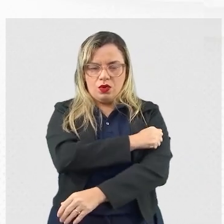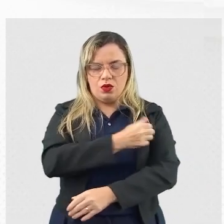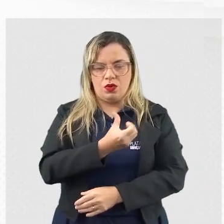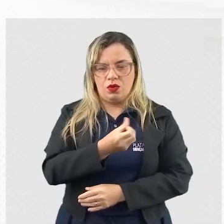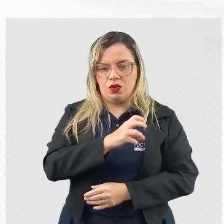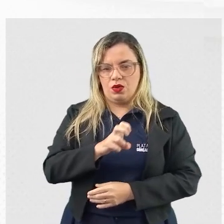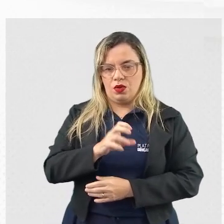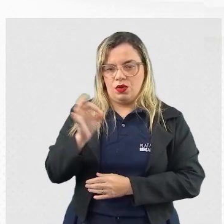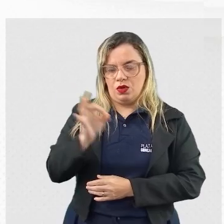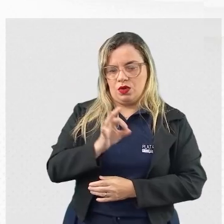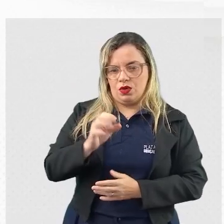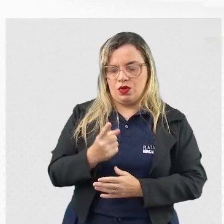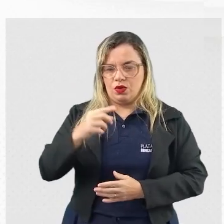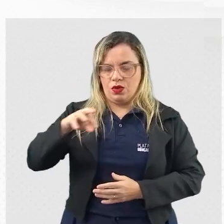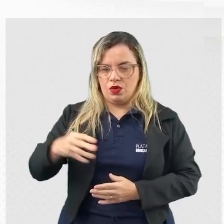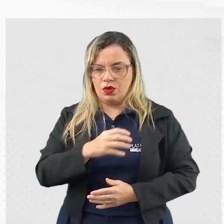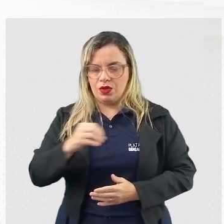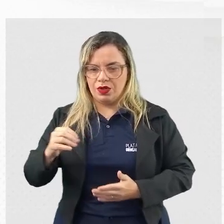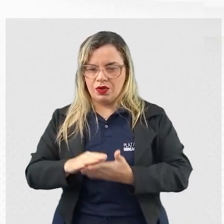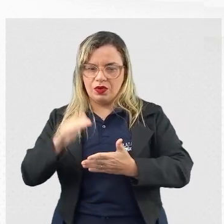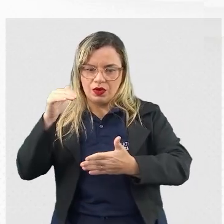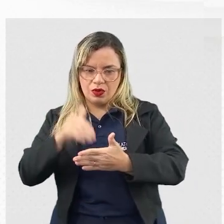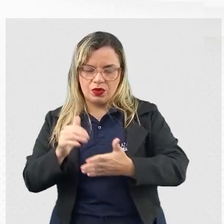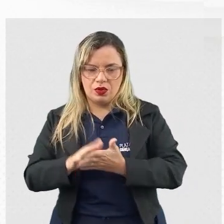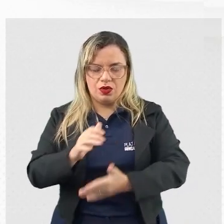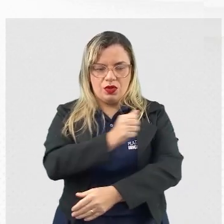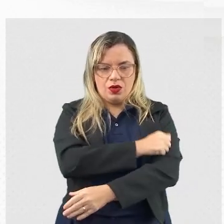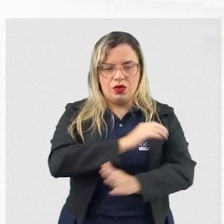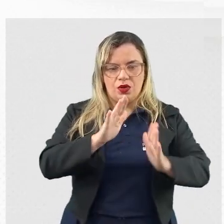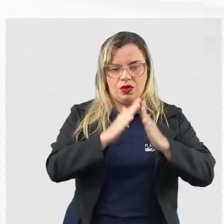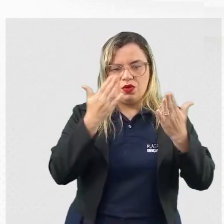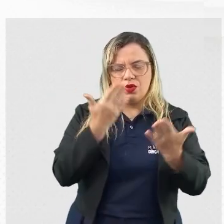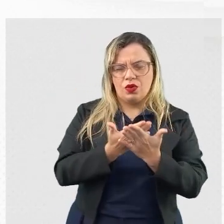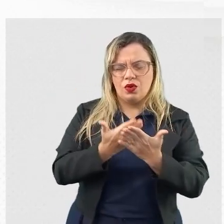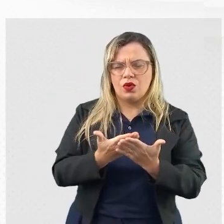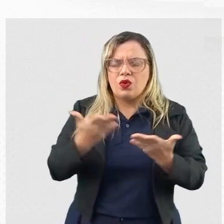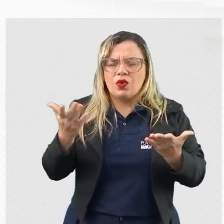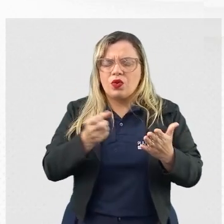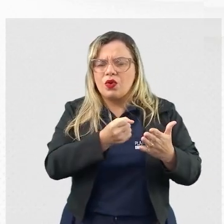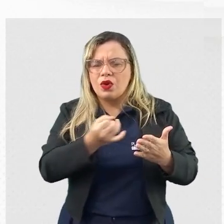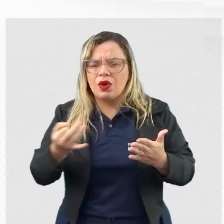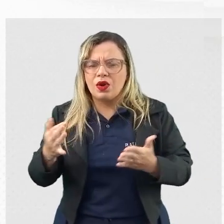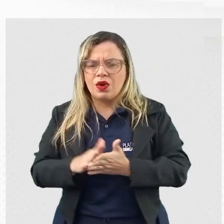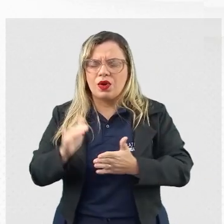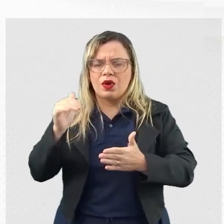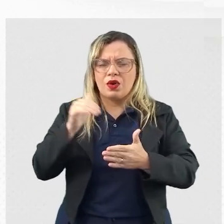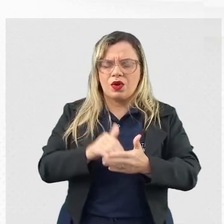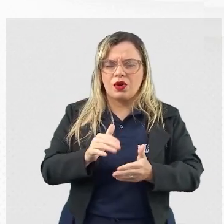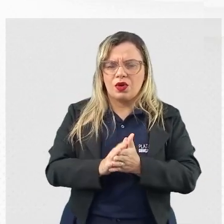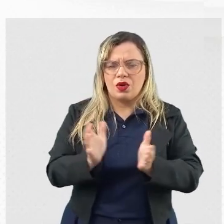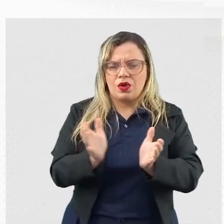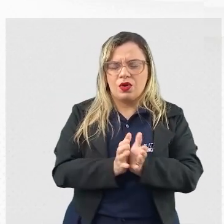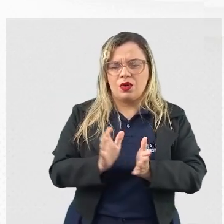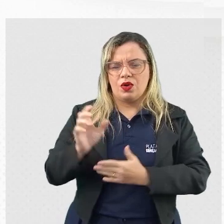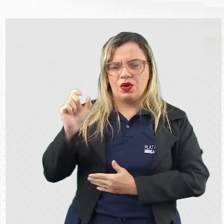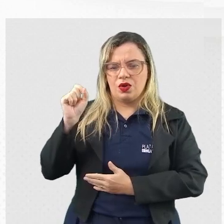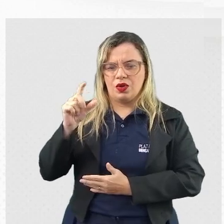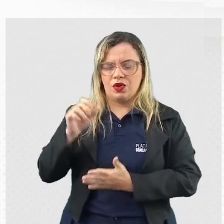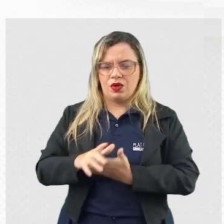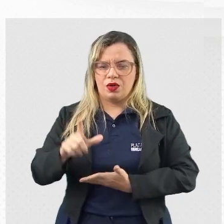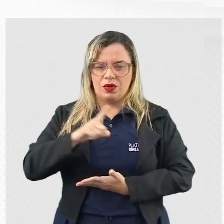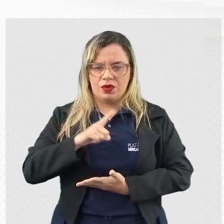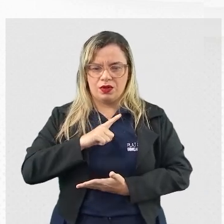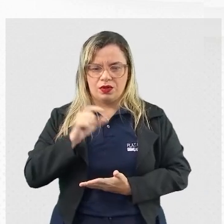dos alunos da escola. Quantos votos a Chapa Azul obteve? Então, turma, ela teve 65%